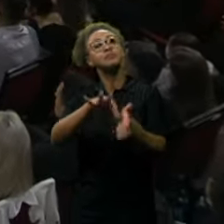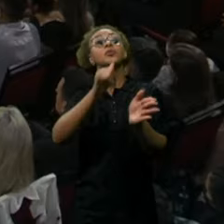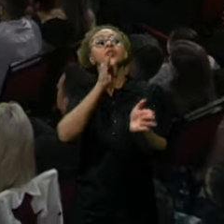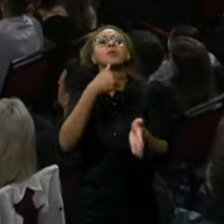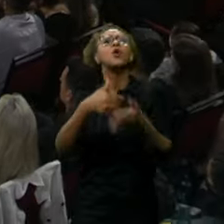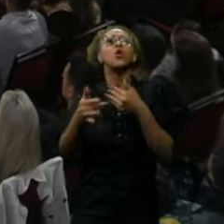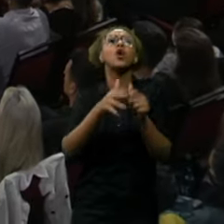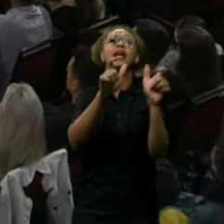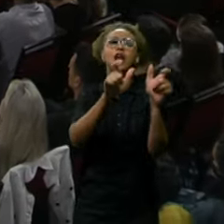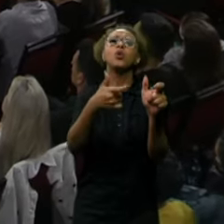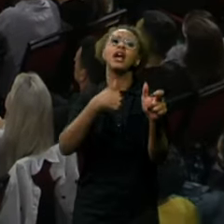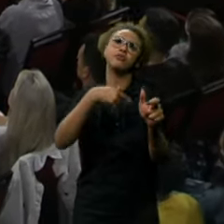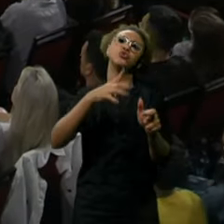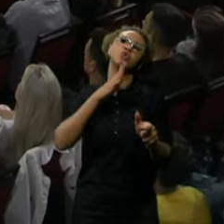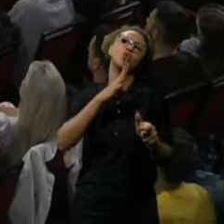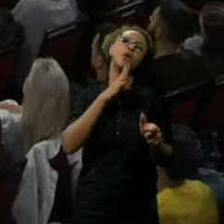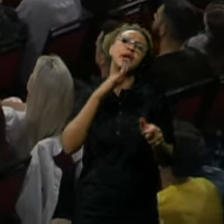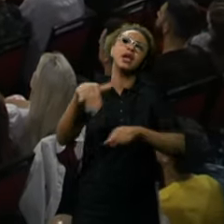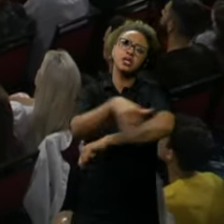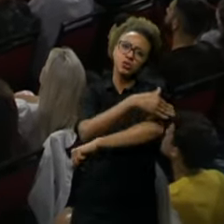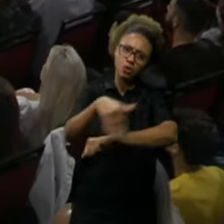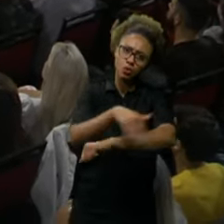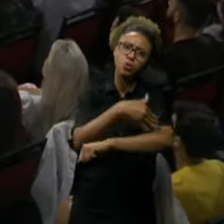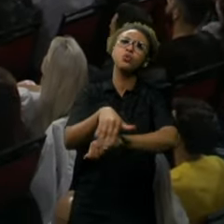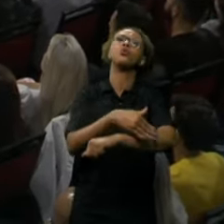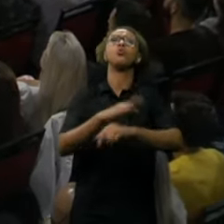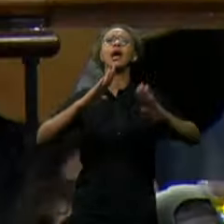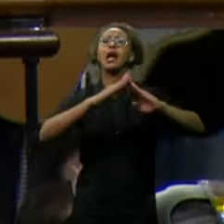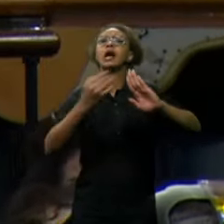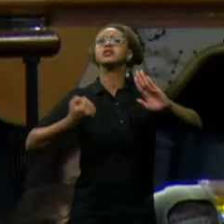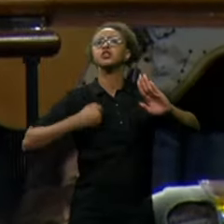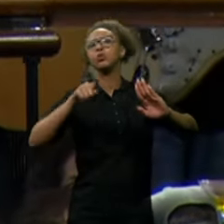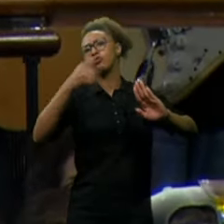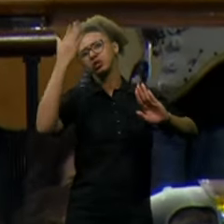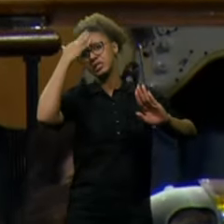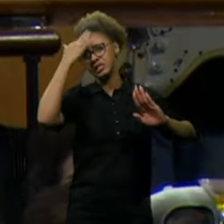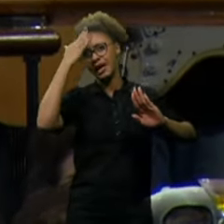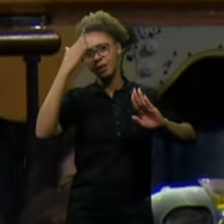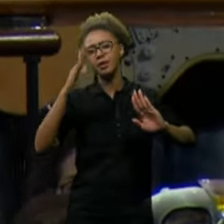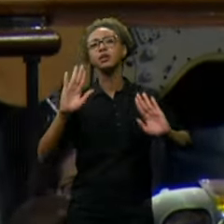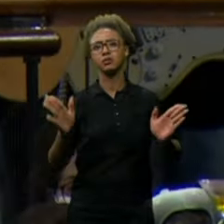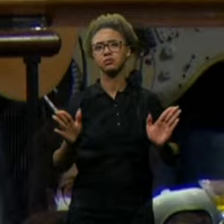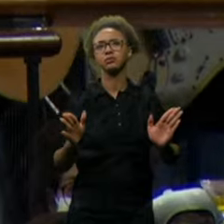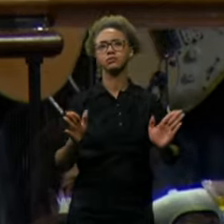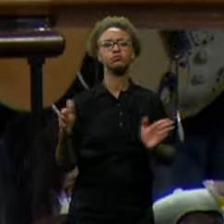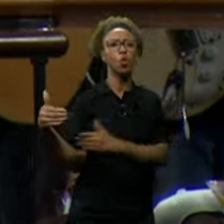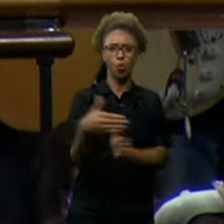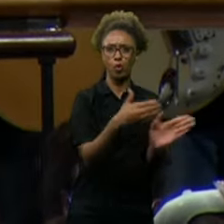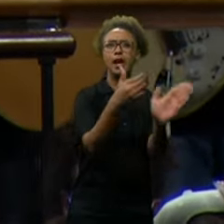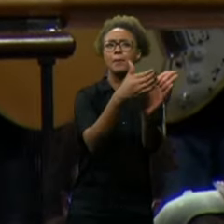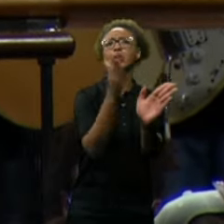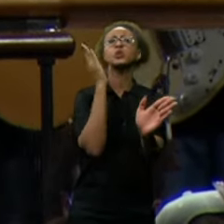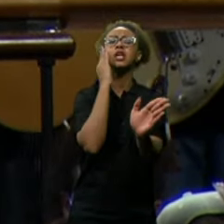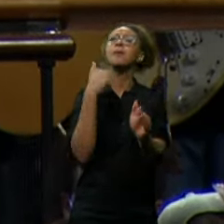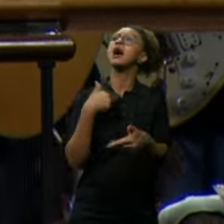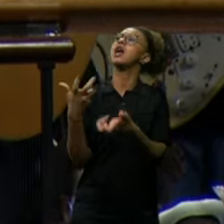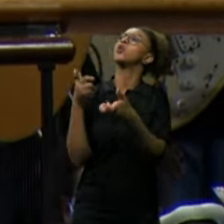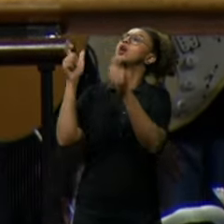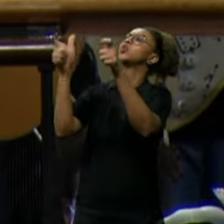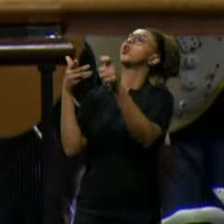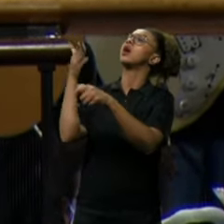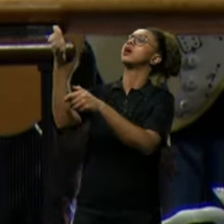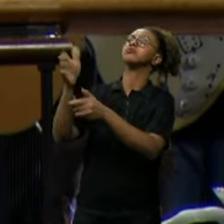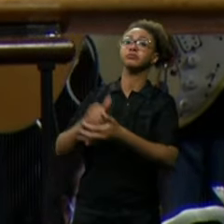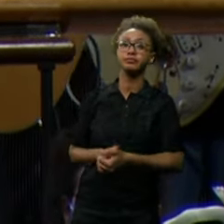colocar um lugar que você conhece Onde quer chegar com essa o endereço o nome da rua o número da casa do estabelecimento conhece Jericó aí eu quero chegar